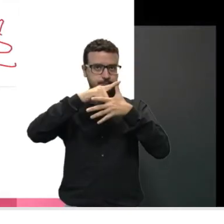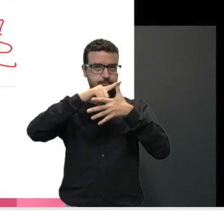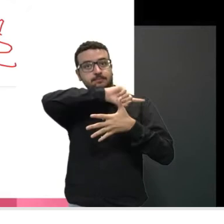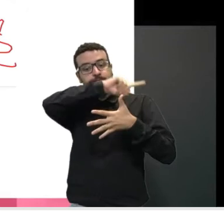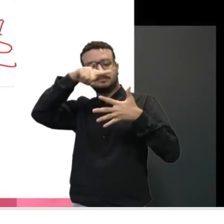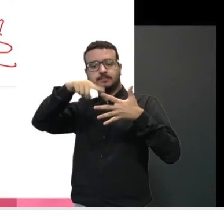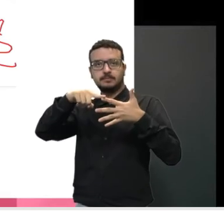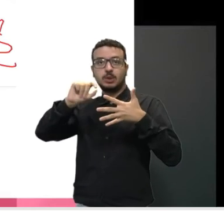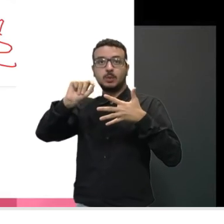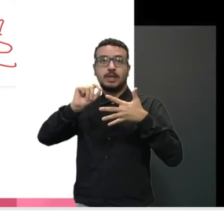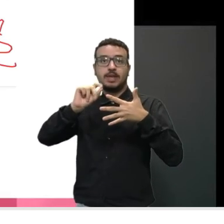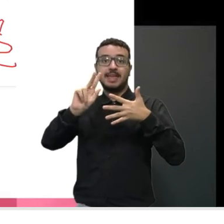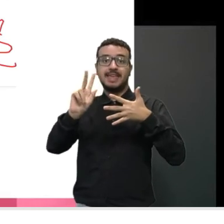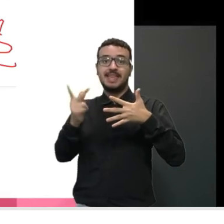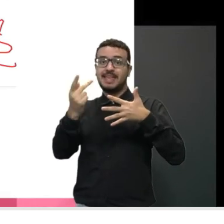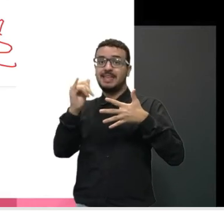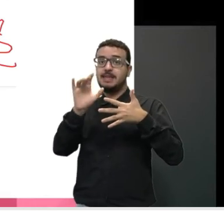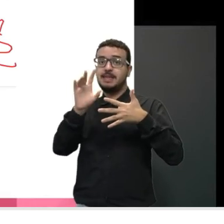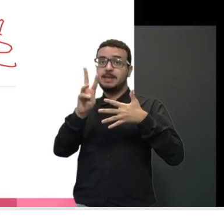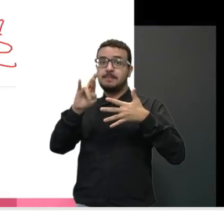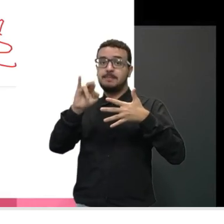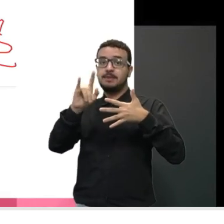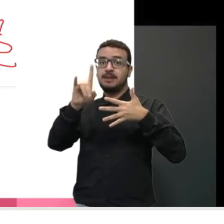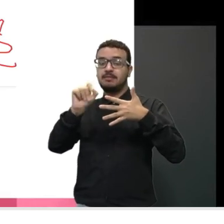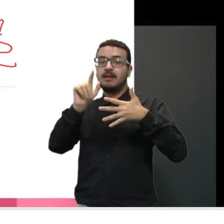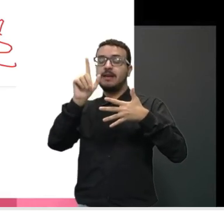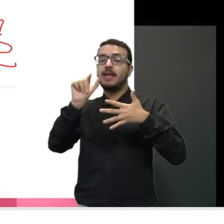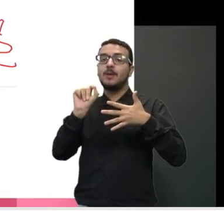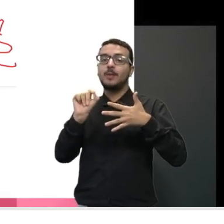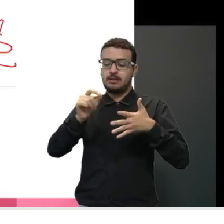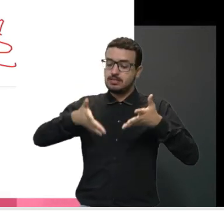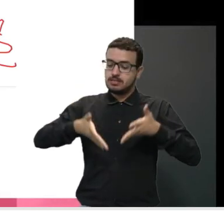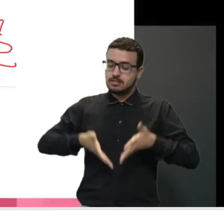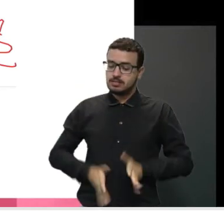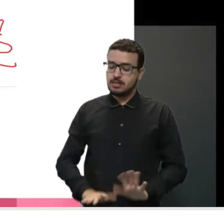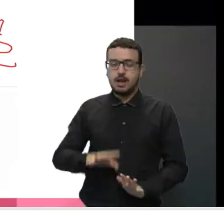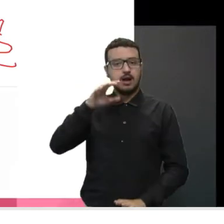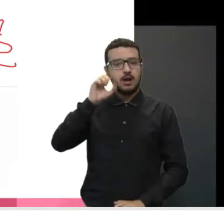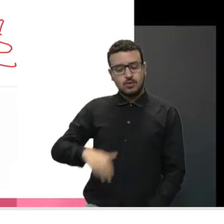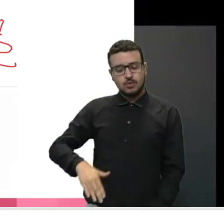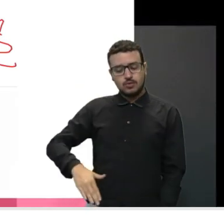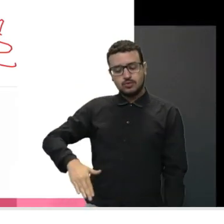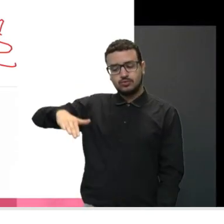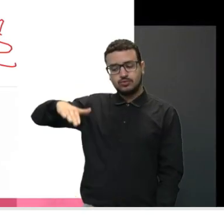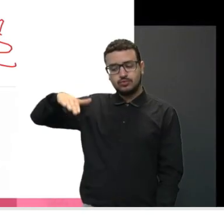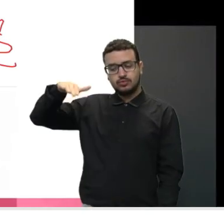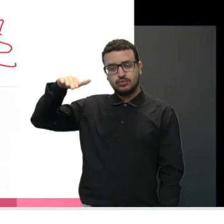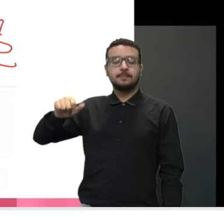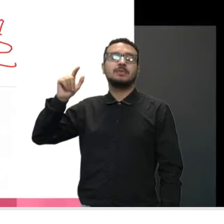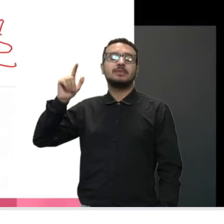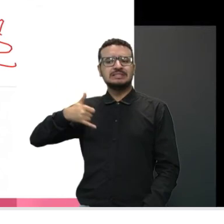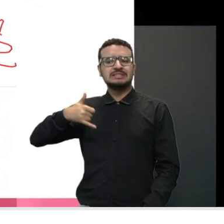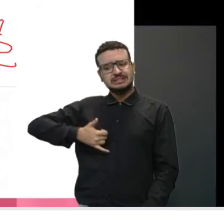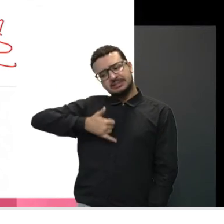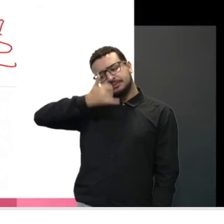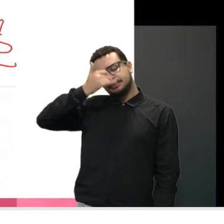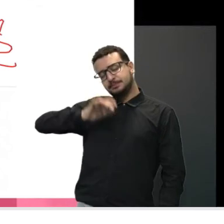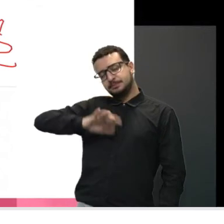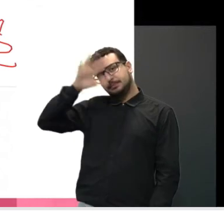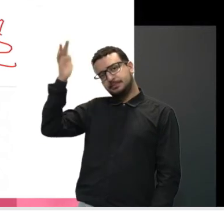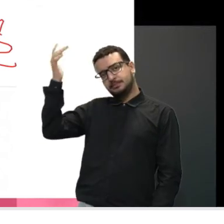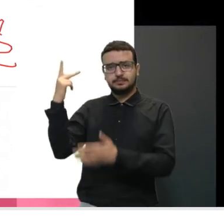uma transição da língua portuguesa para a Libras e se veem como sujeitos surdos, como membro da comunidade